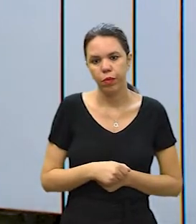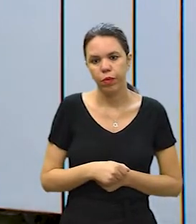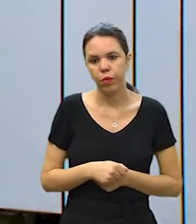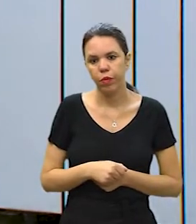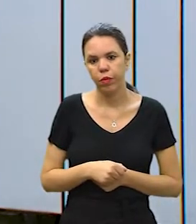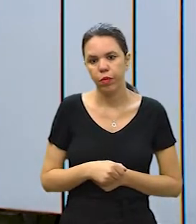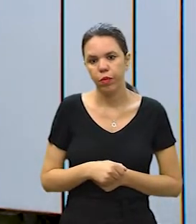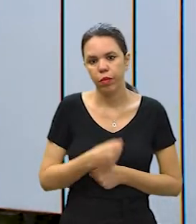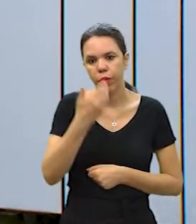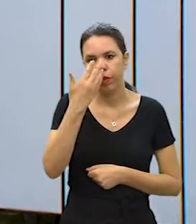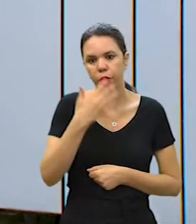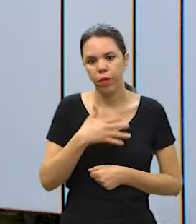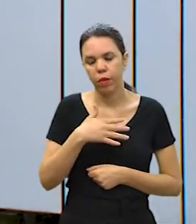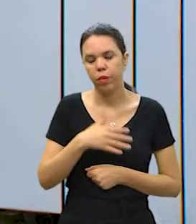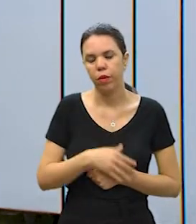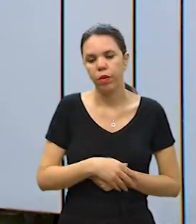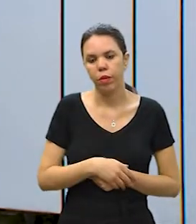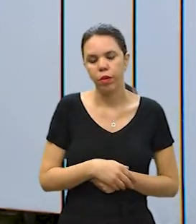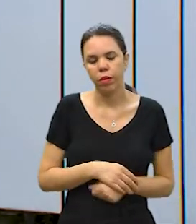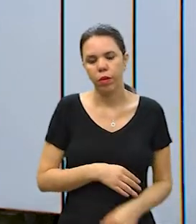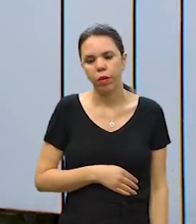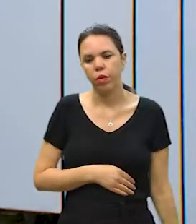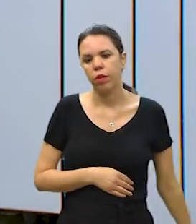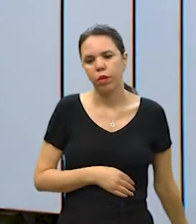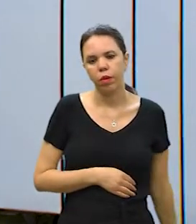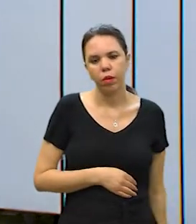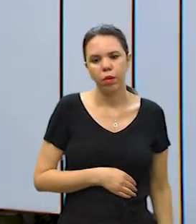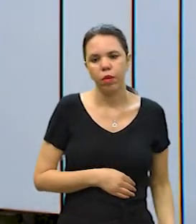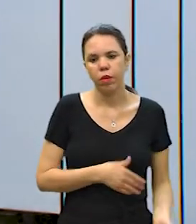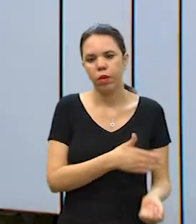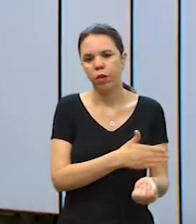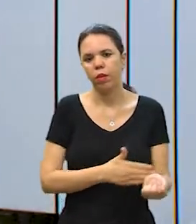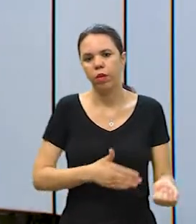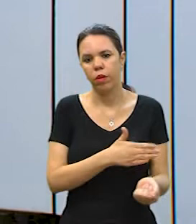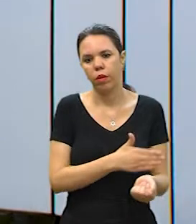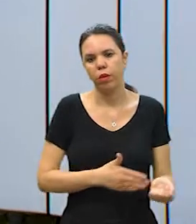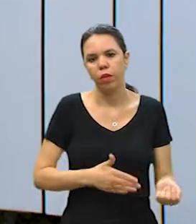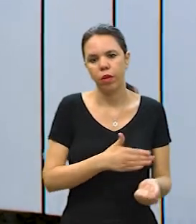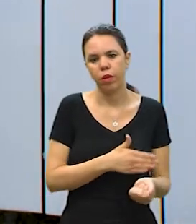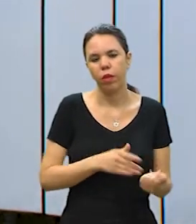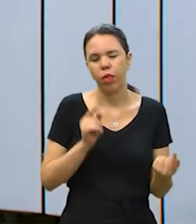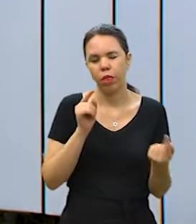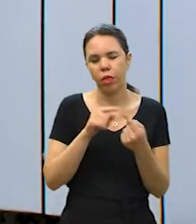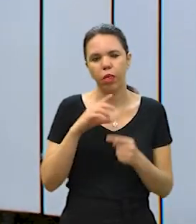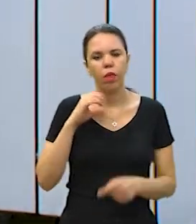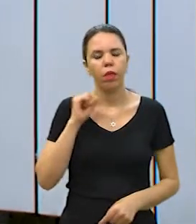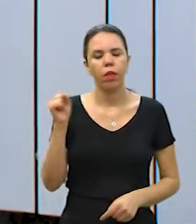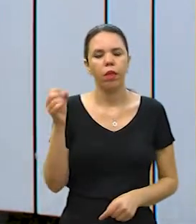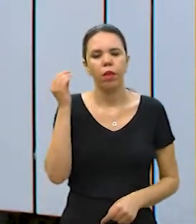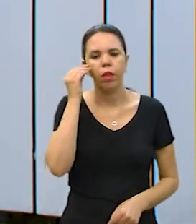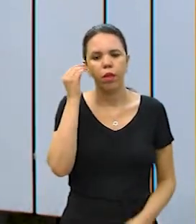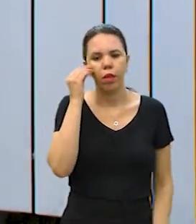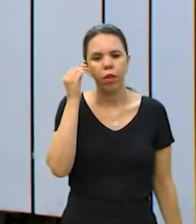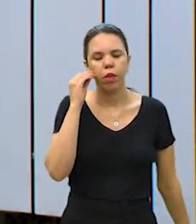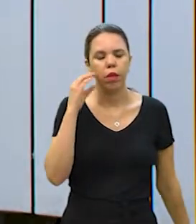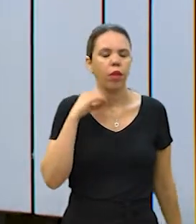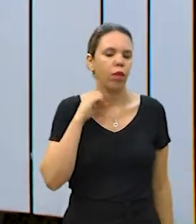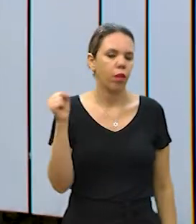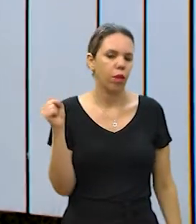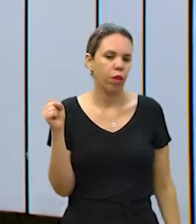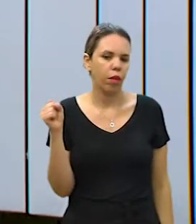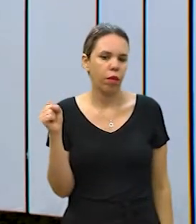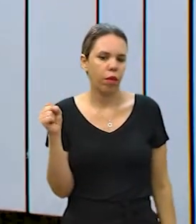Entre as crianças, a automutilação, ideação suicida e tentativa de suicídio